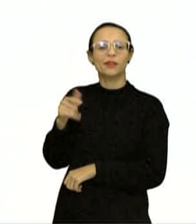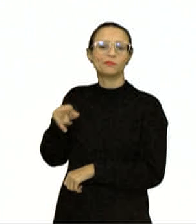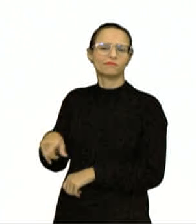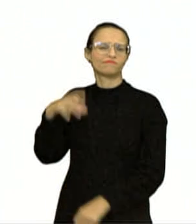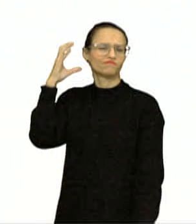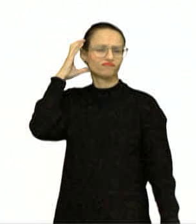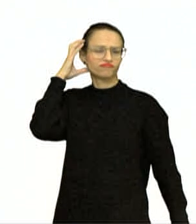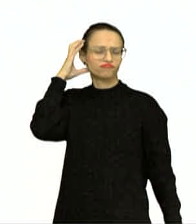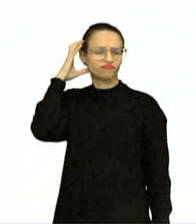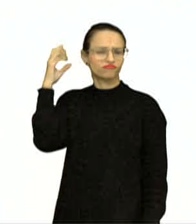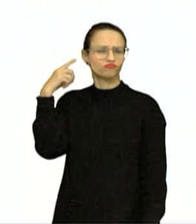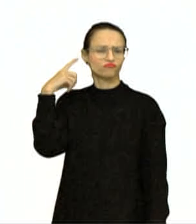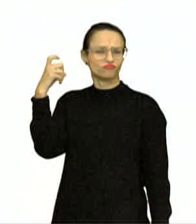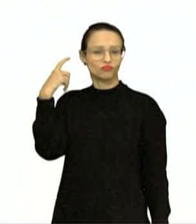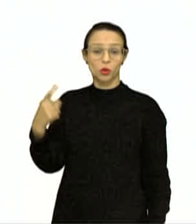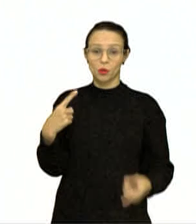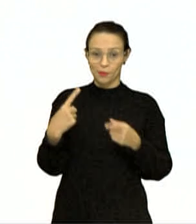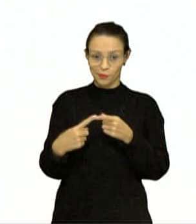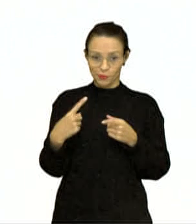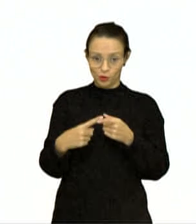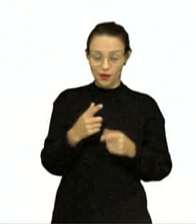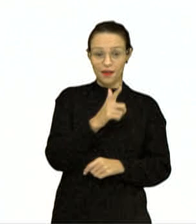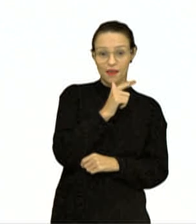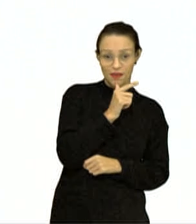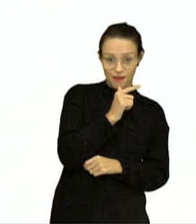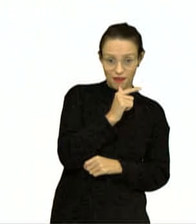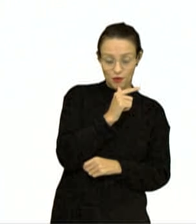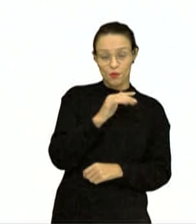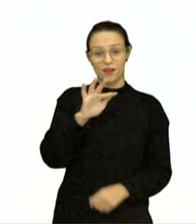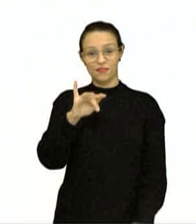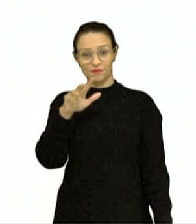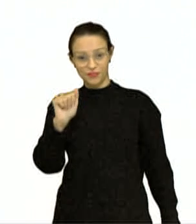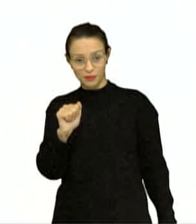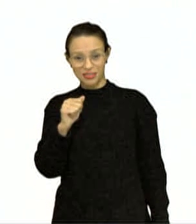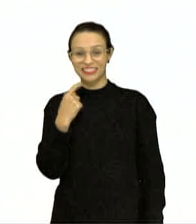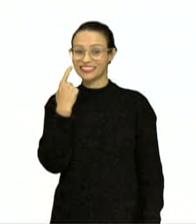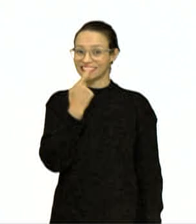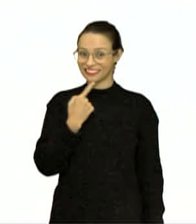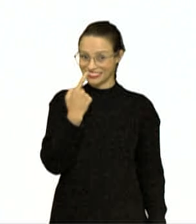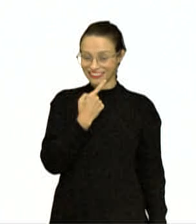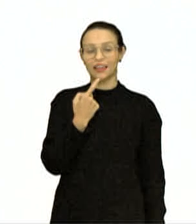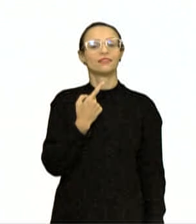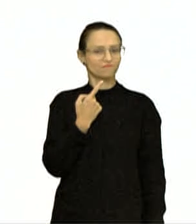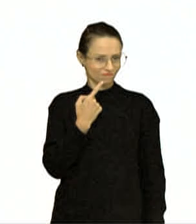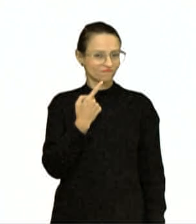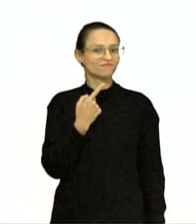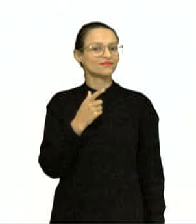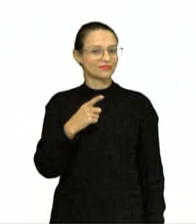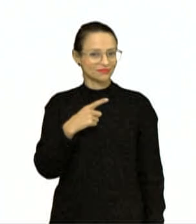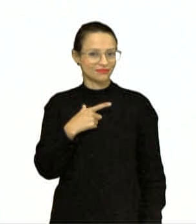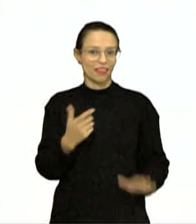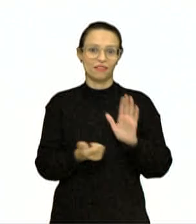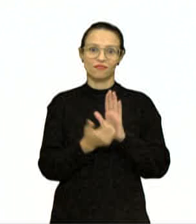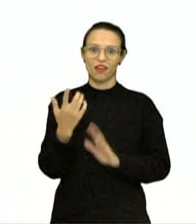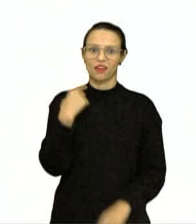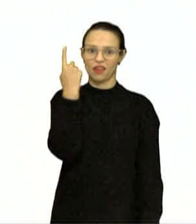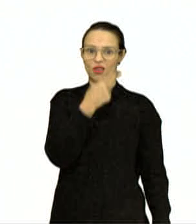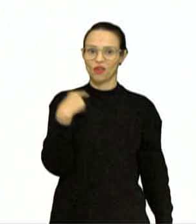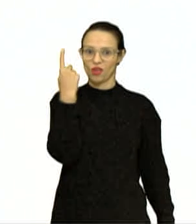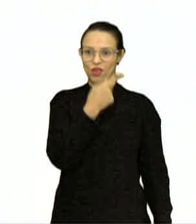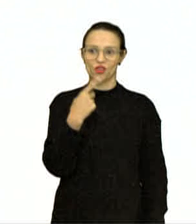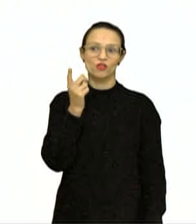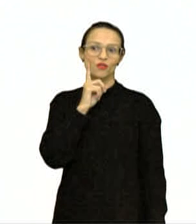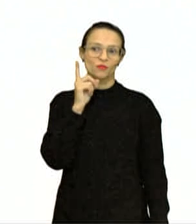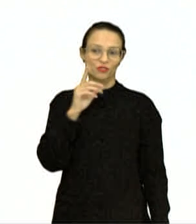som, porque entre a água, a fibra e os dentes, você vai passar ali várias horas por dia.